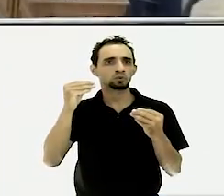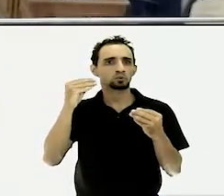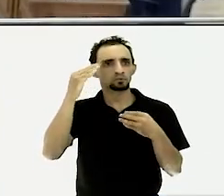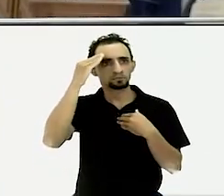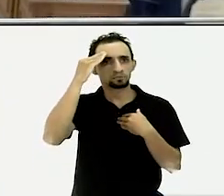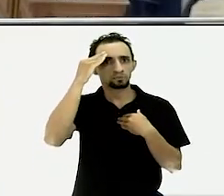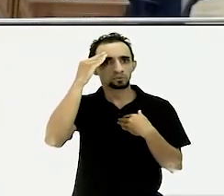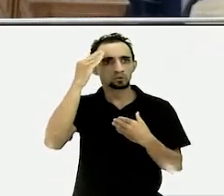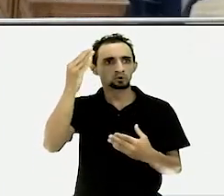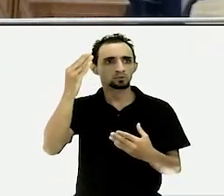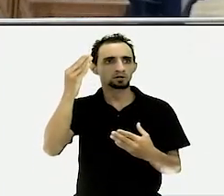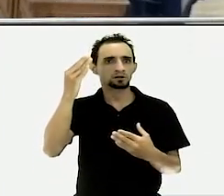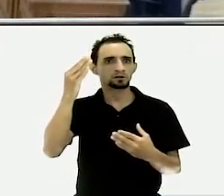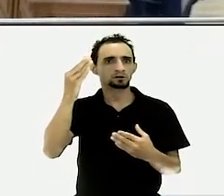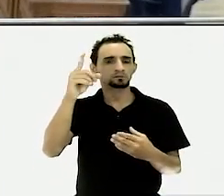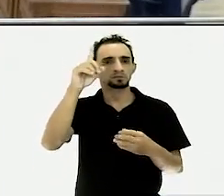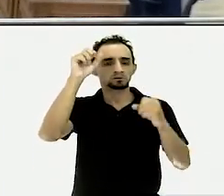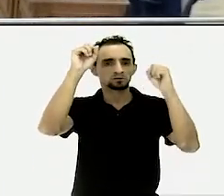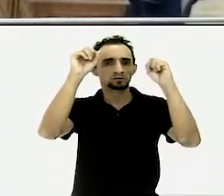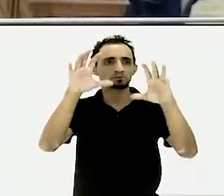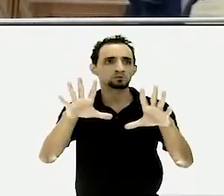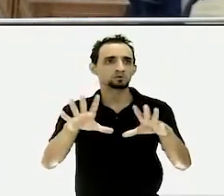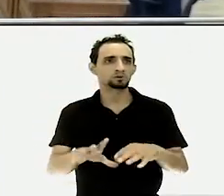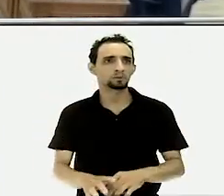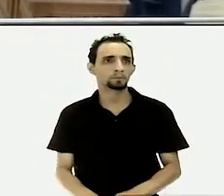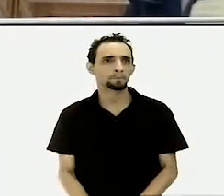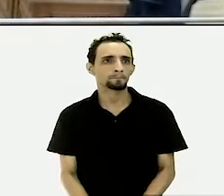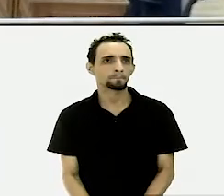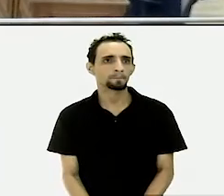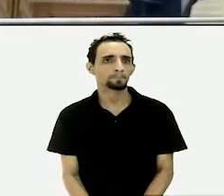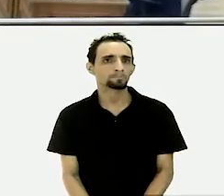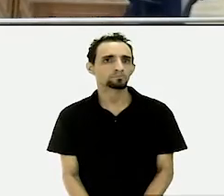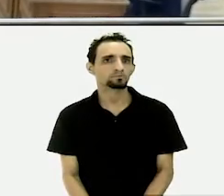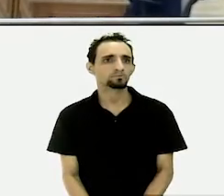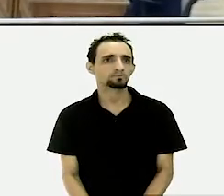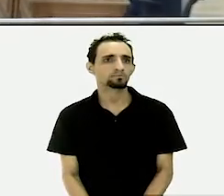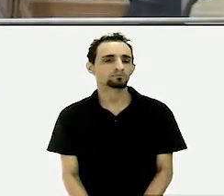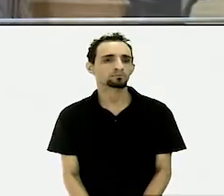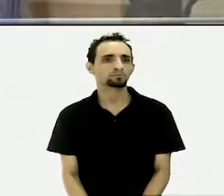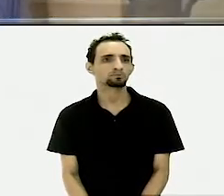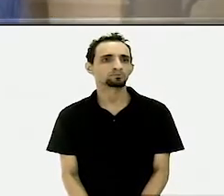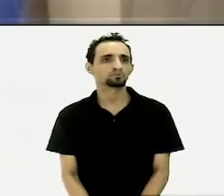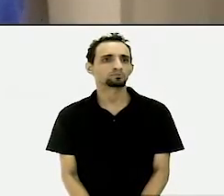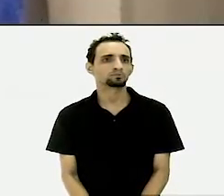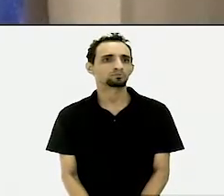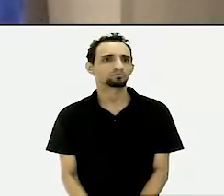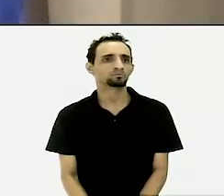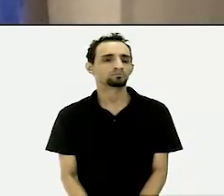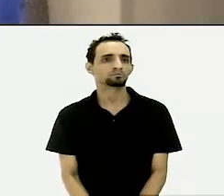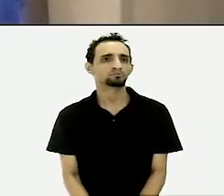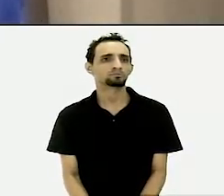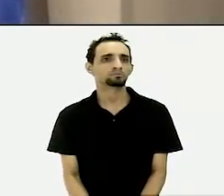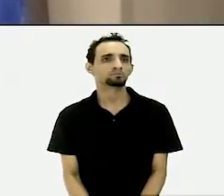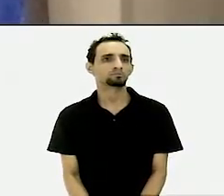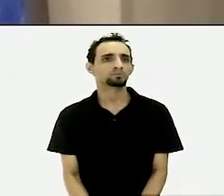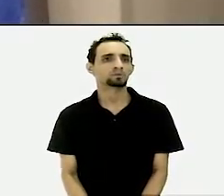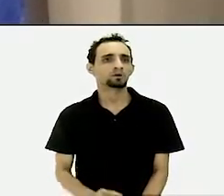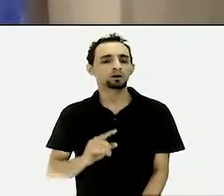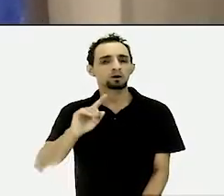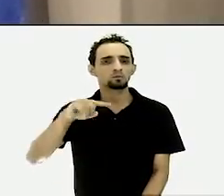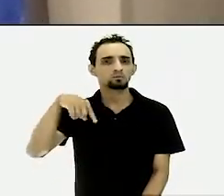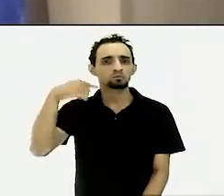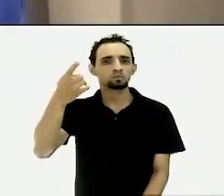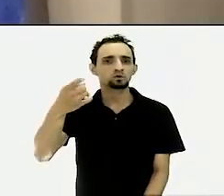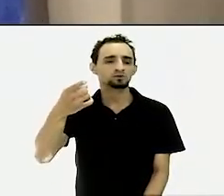pelo assunto e parabéns para todos vocês. É, como eu disse, antes que distorçam a conversa, eu